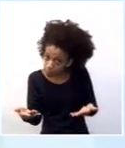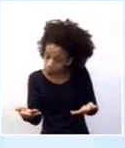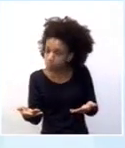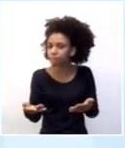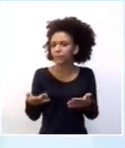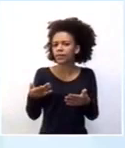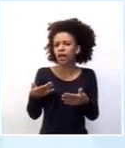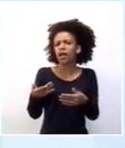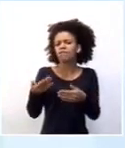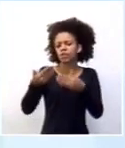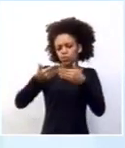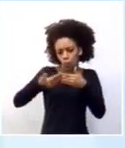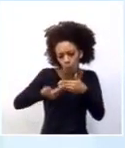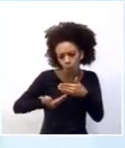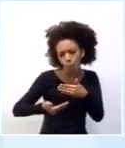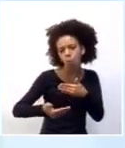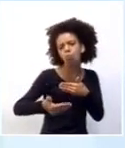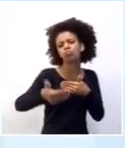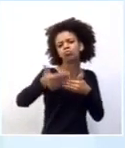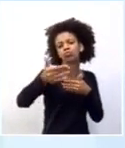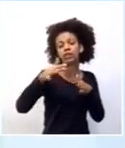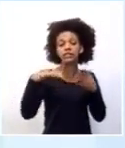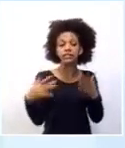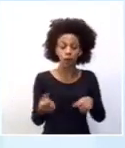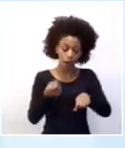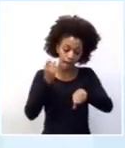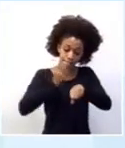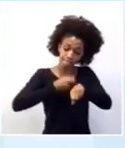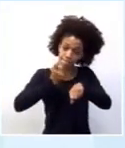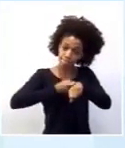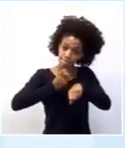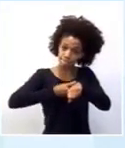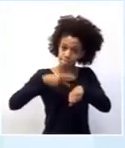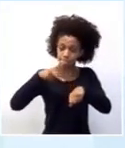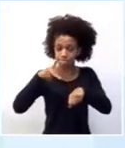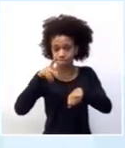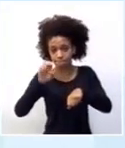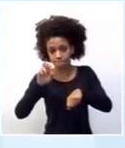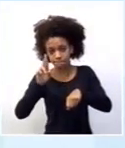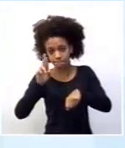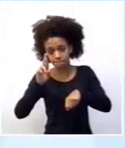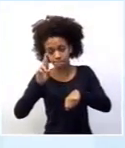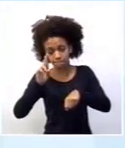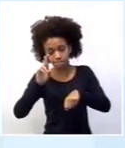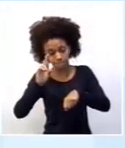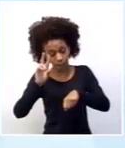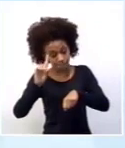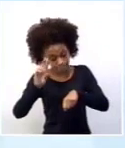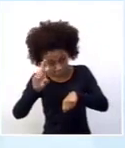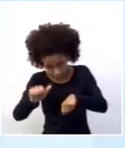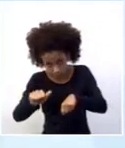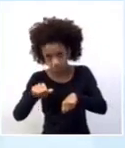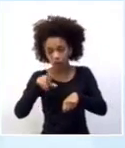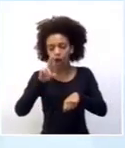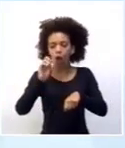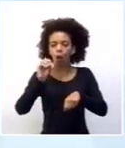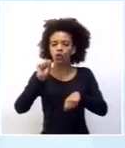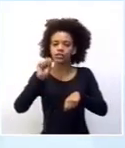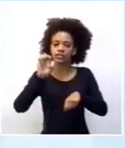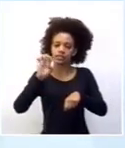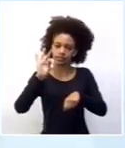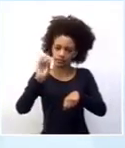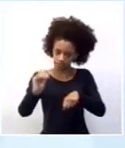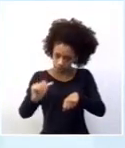por um longo período. E a Pedra de Roseta ela vai ser encontrada lá no século XIX, né? Você vai ter lá um soldado